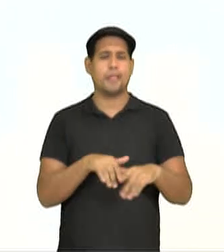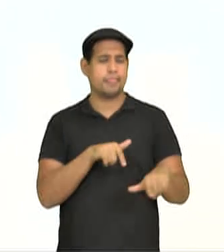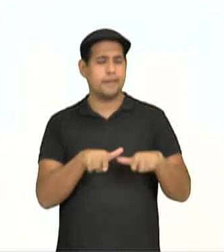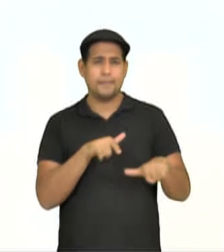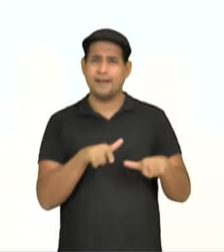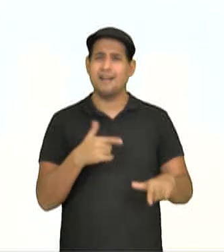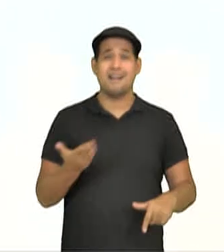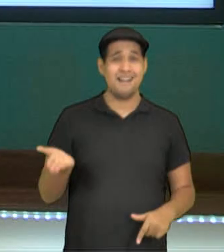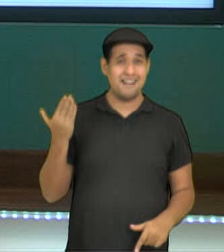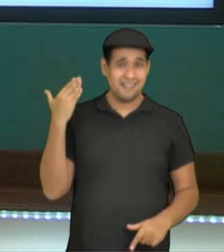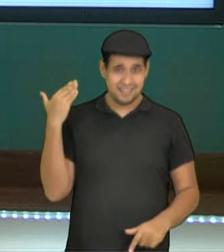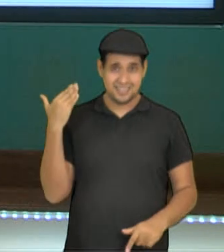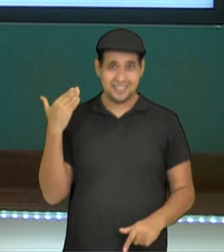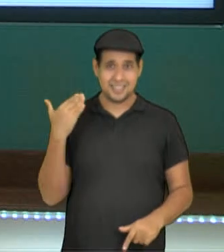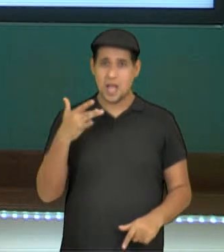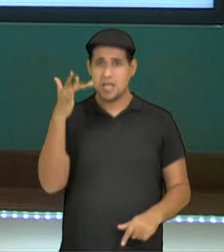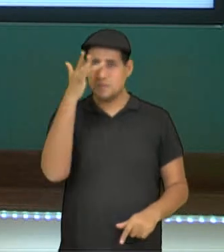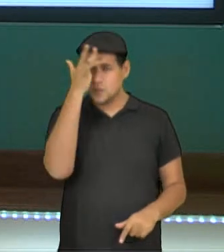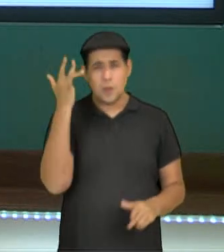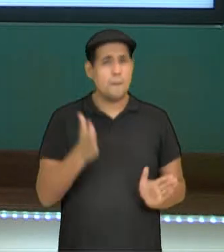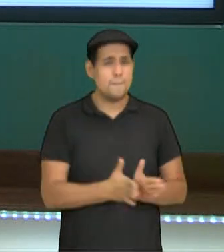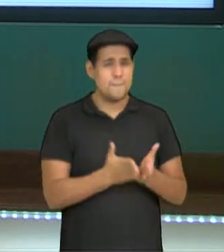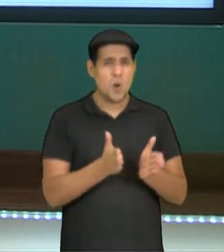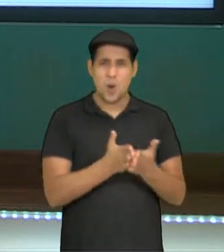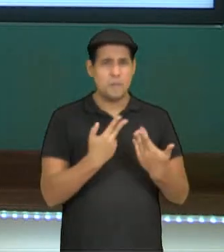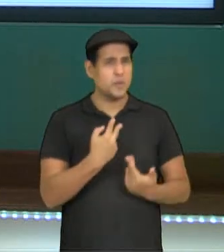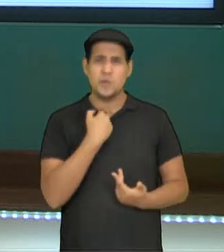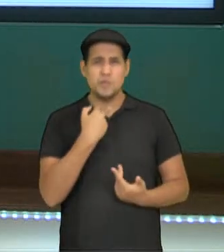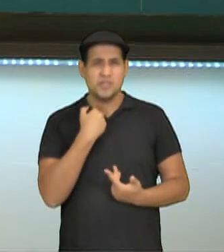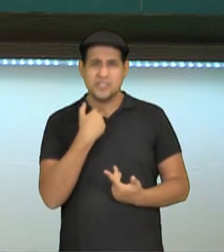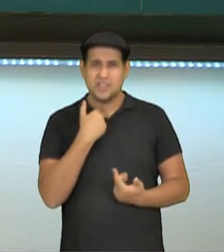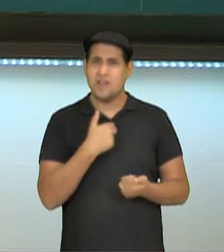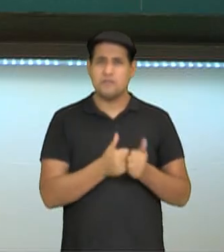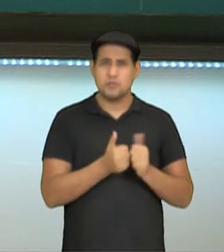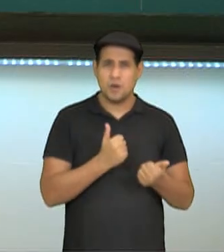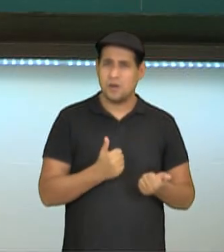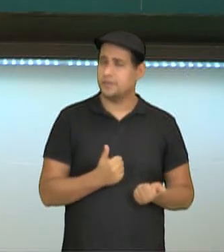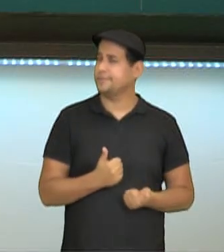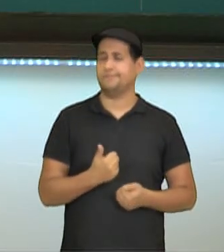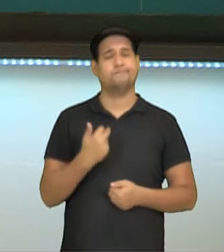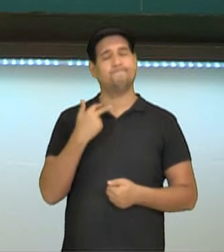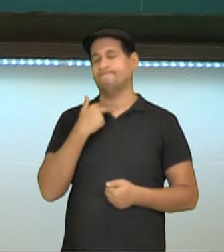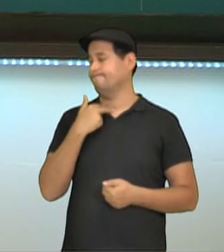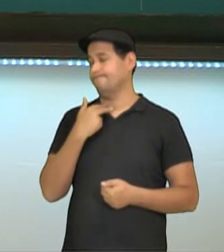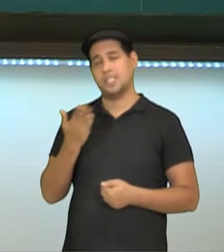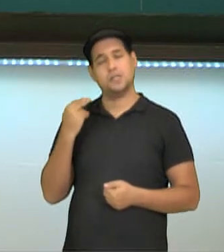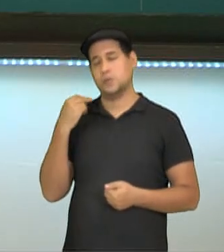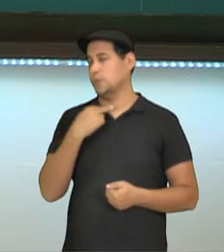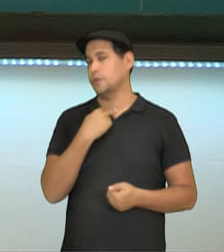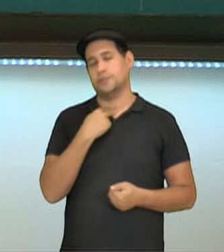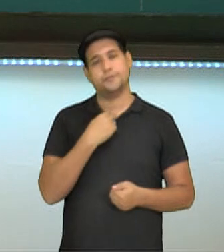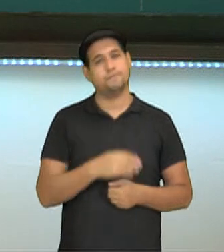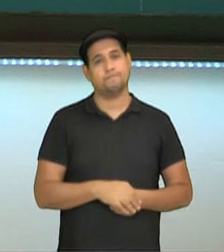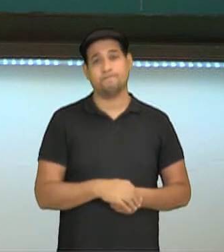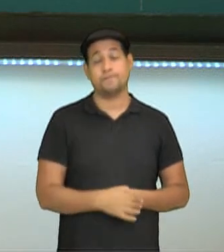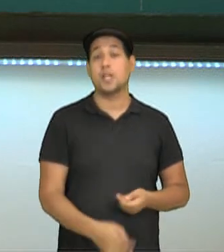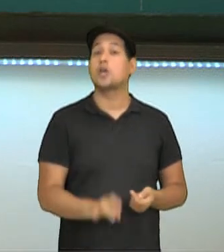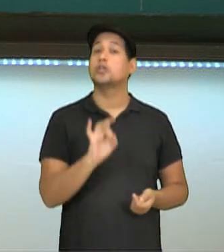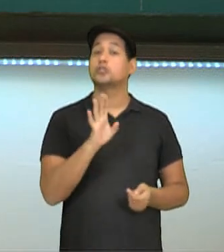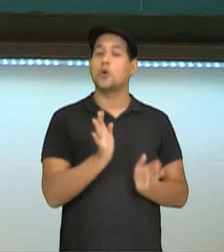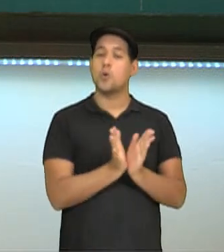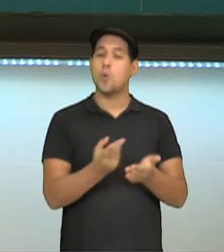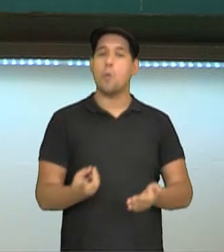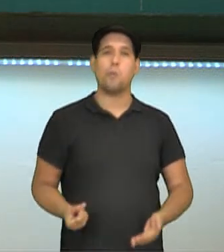que antes as pessoas não podiam jogar futebol? Não. Ele tinha um caráter elitista,